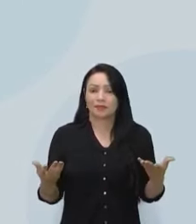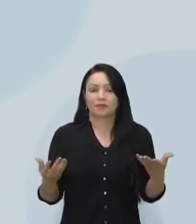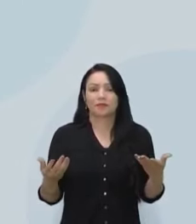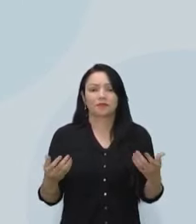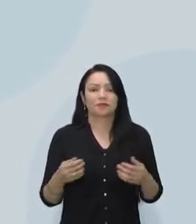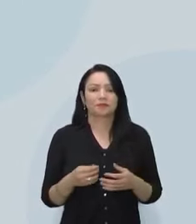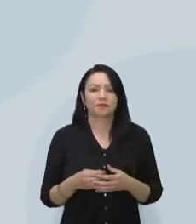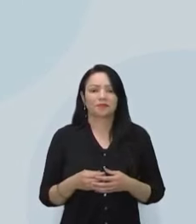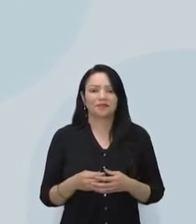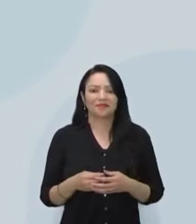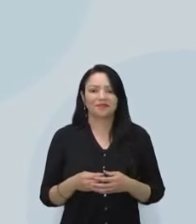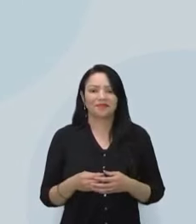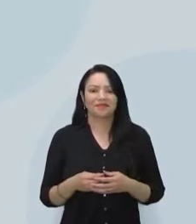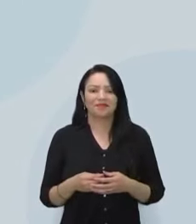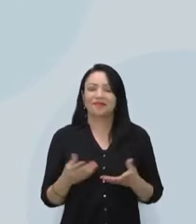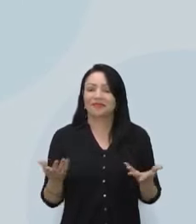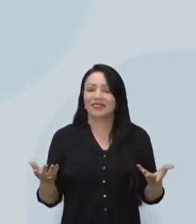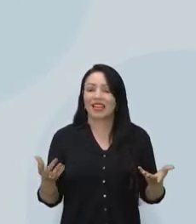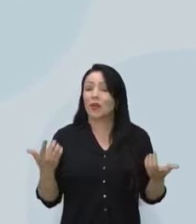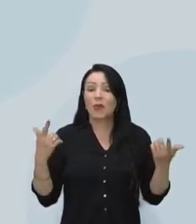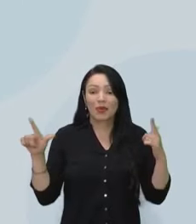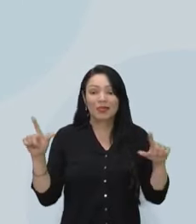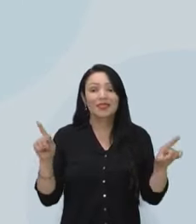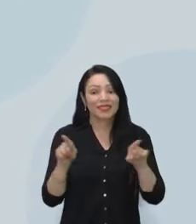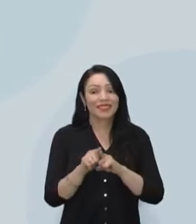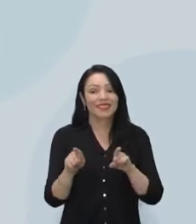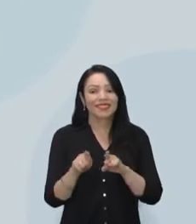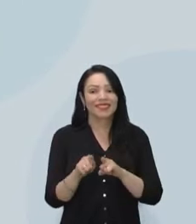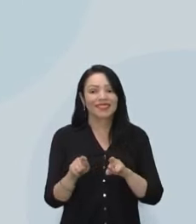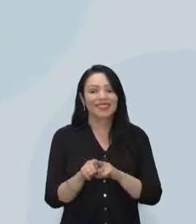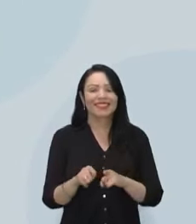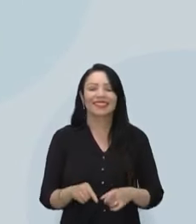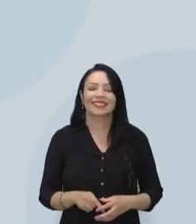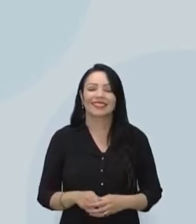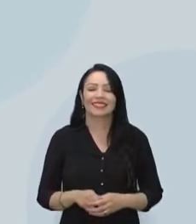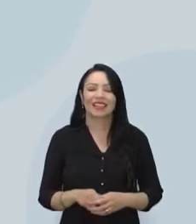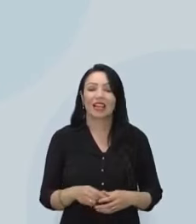coloca, dentre outros,